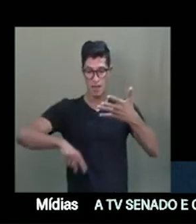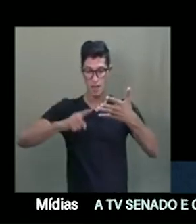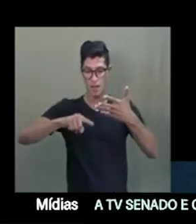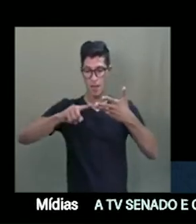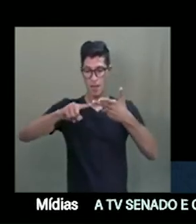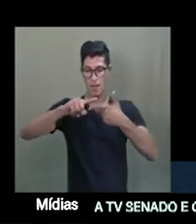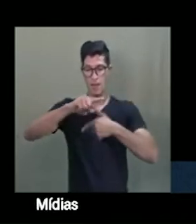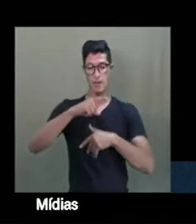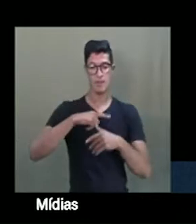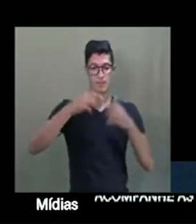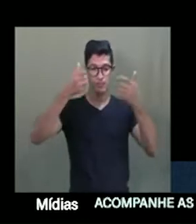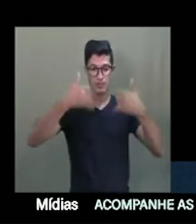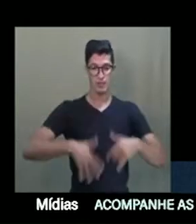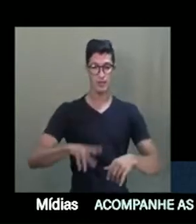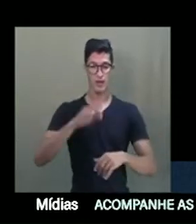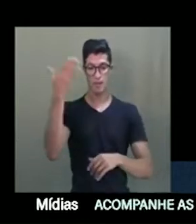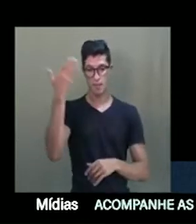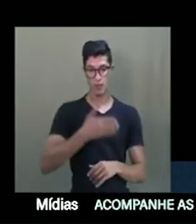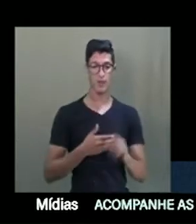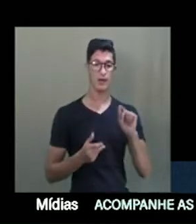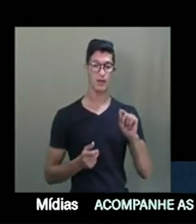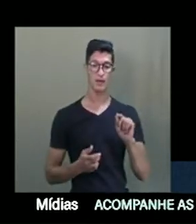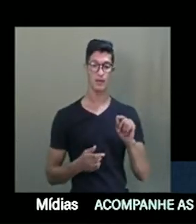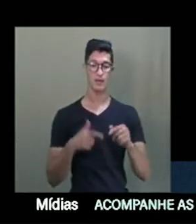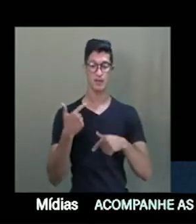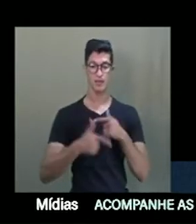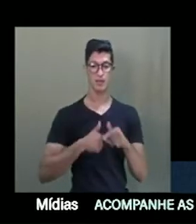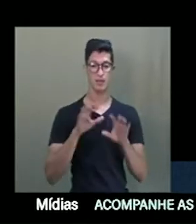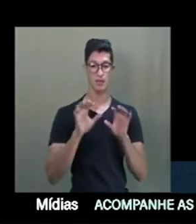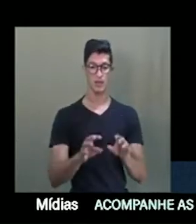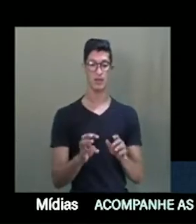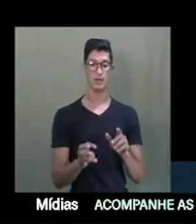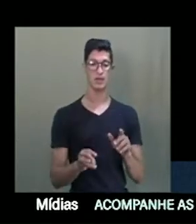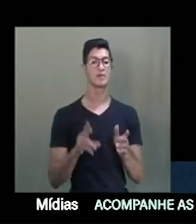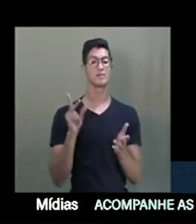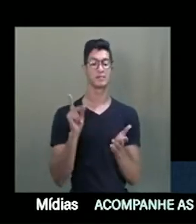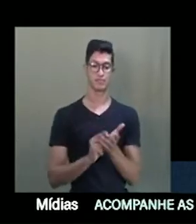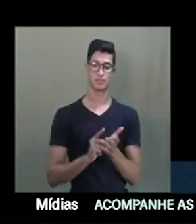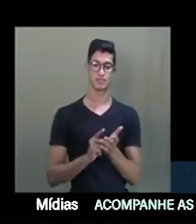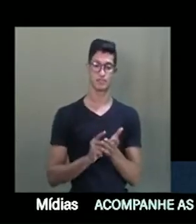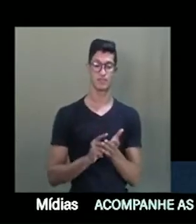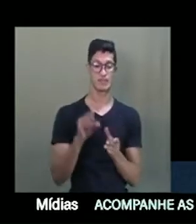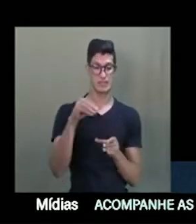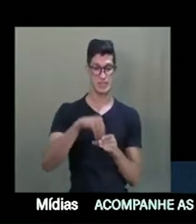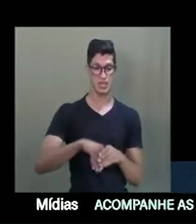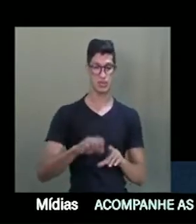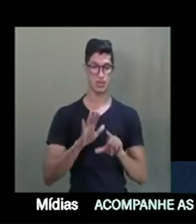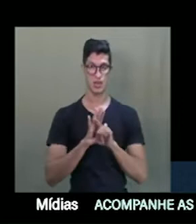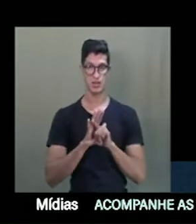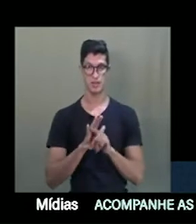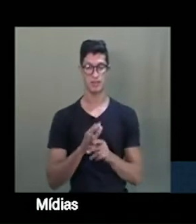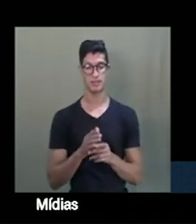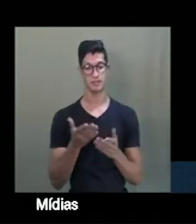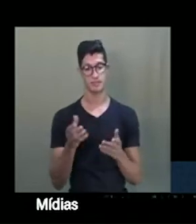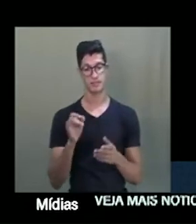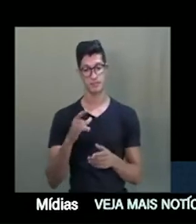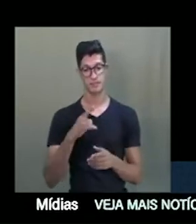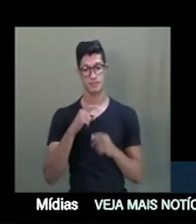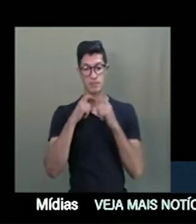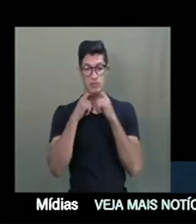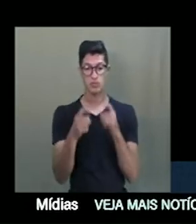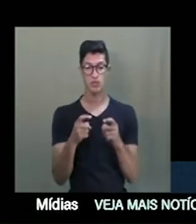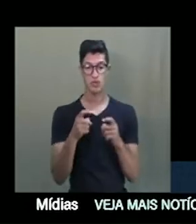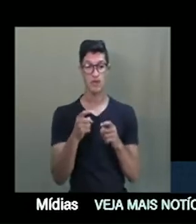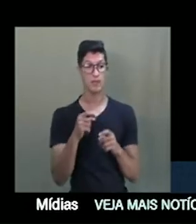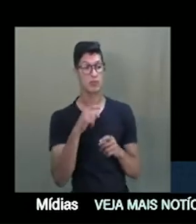tenho certeza que ele vai nos provar que atuou, nesse caso, absolutamente dentro da lei. Então, se temos dúvida, vamos